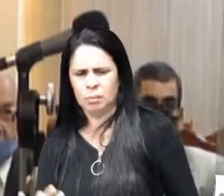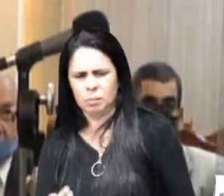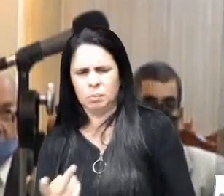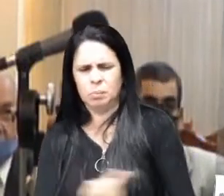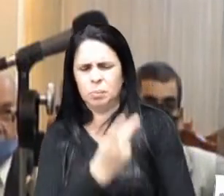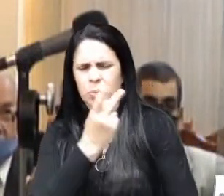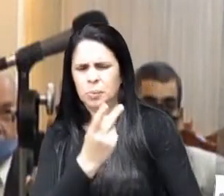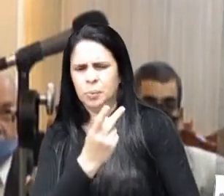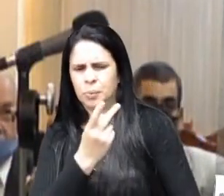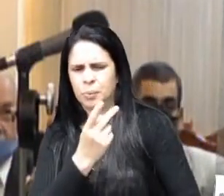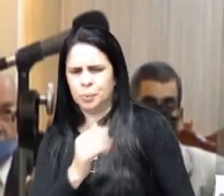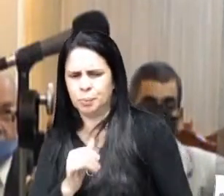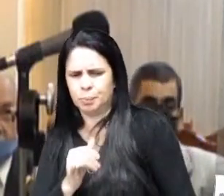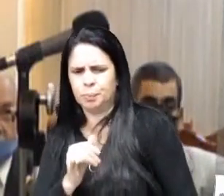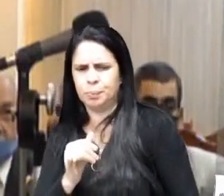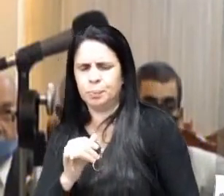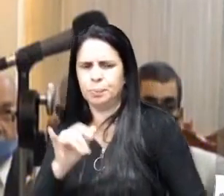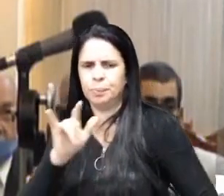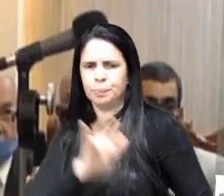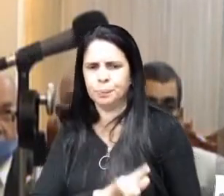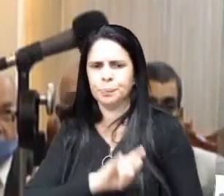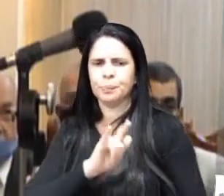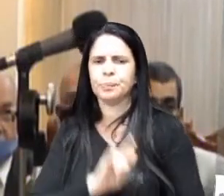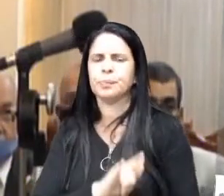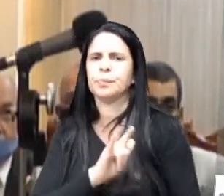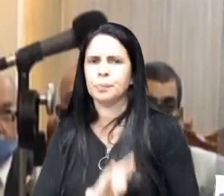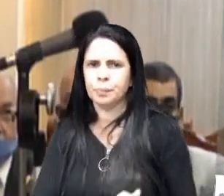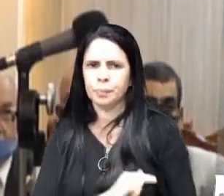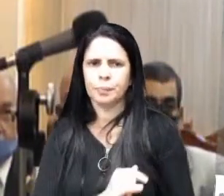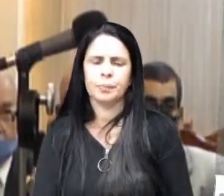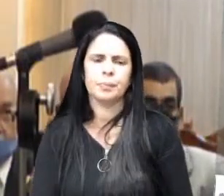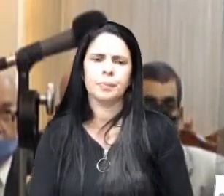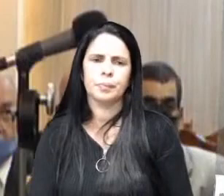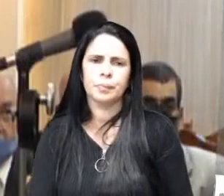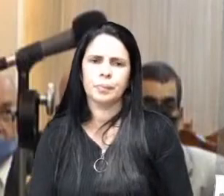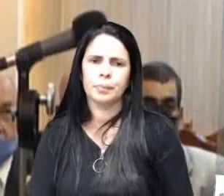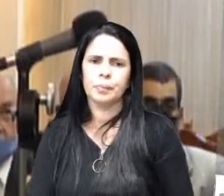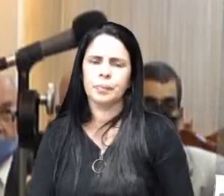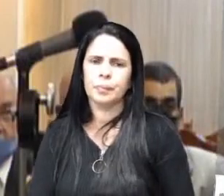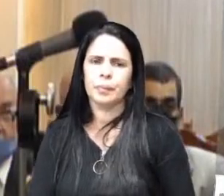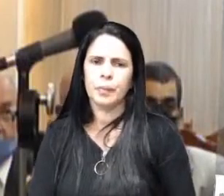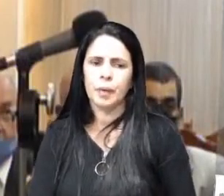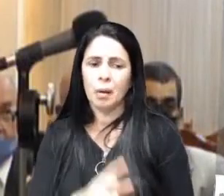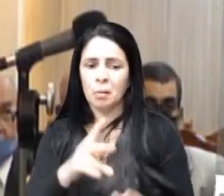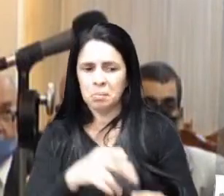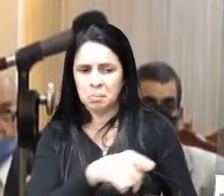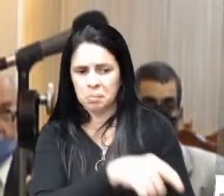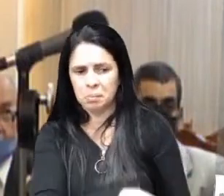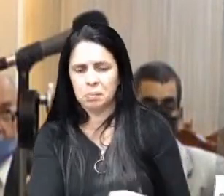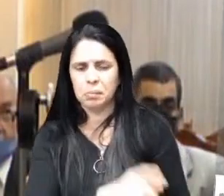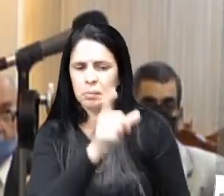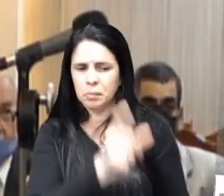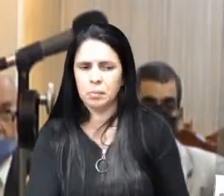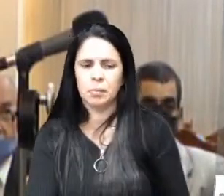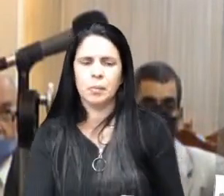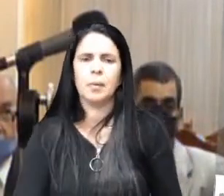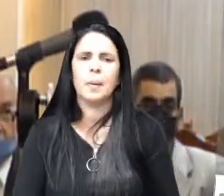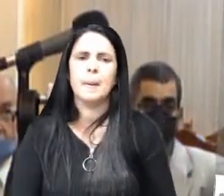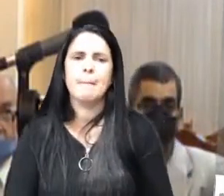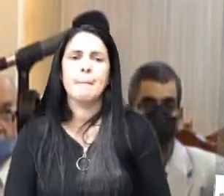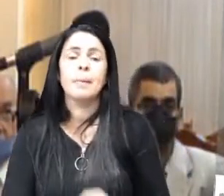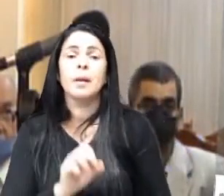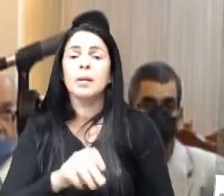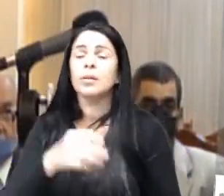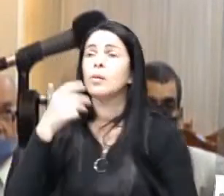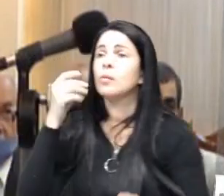injustos, adúlteros, nem ainda como este publicano. Só faltou cantar aquela